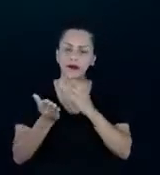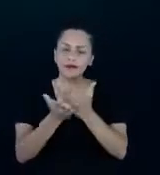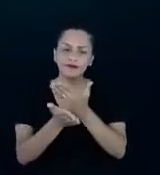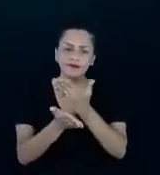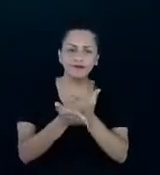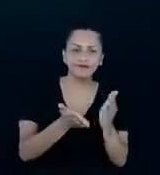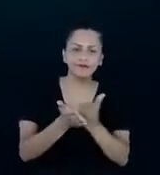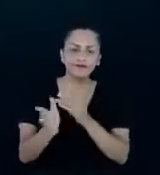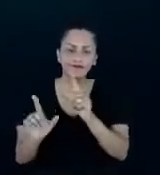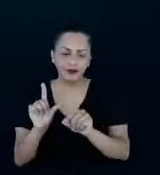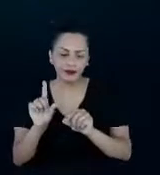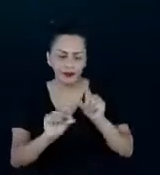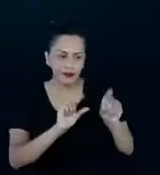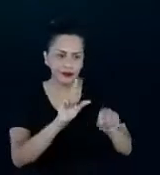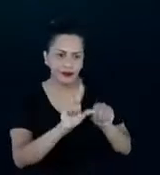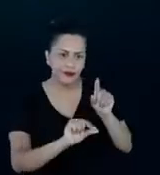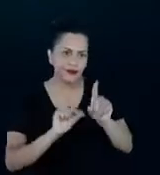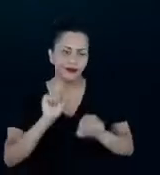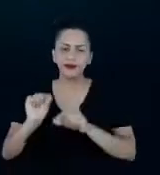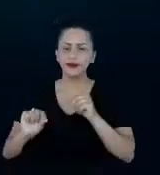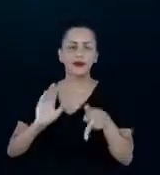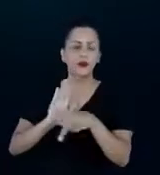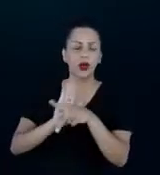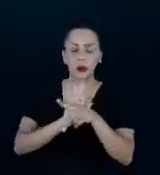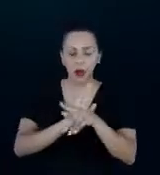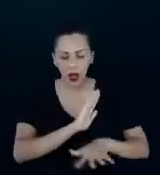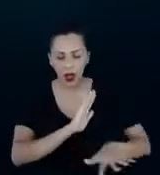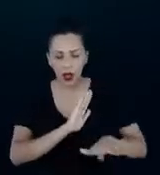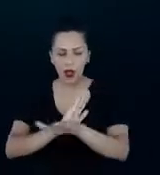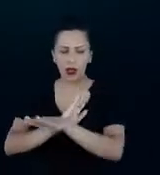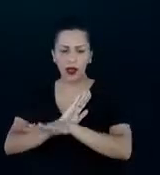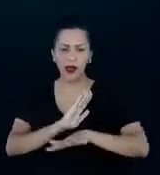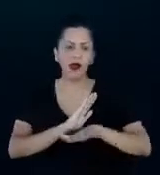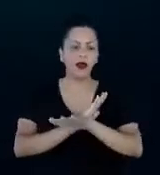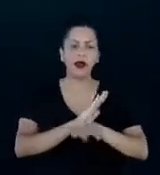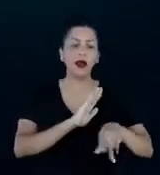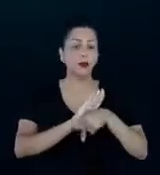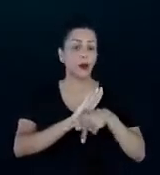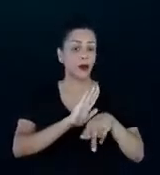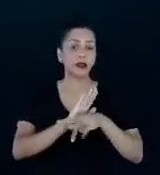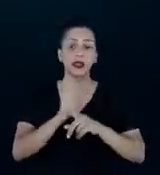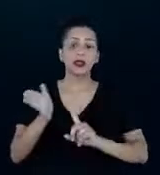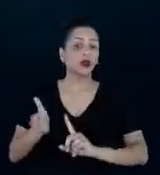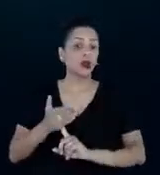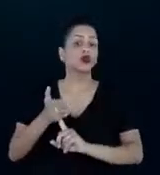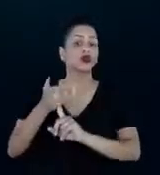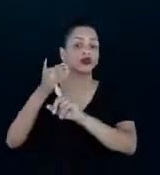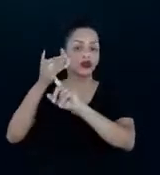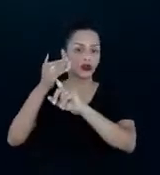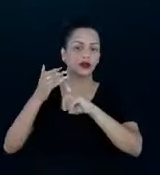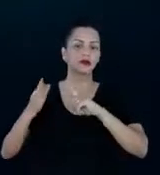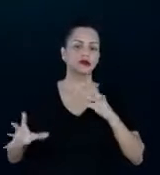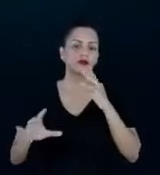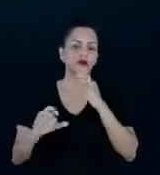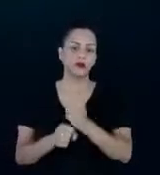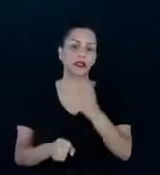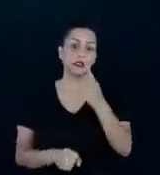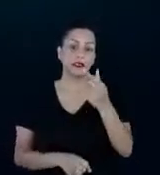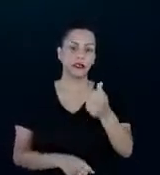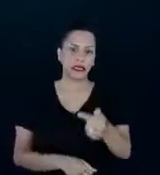uma mostragem do universo de ICTs da área de tecnologia. Então, foram 17, os grandes